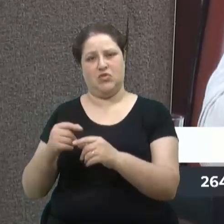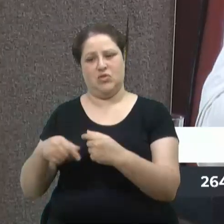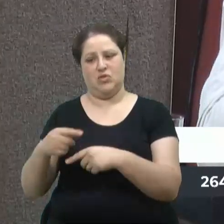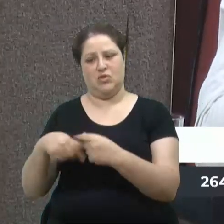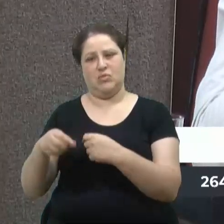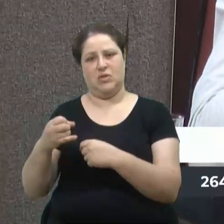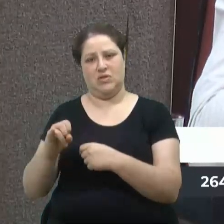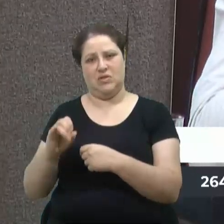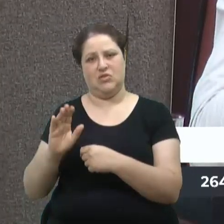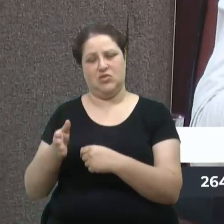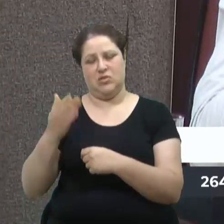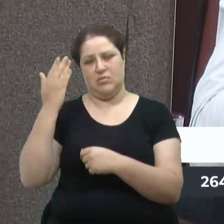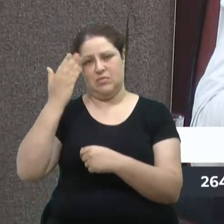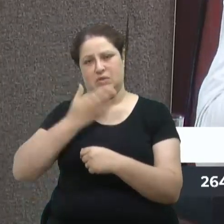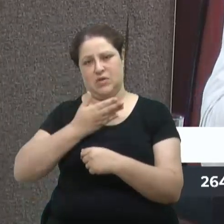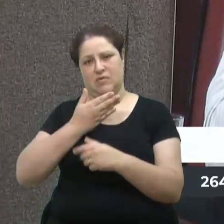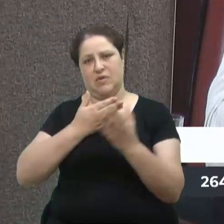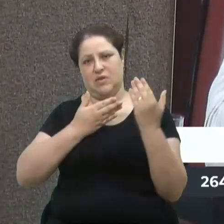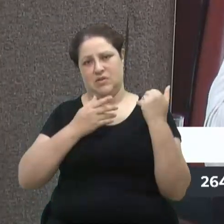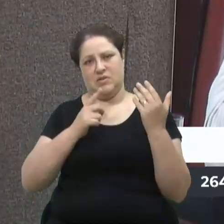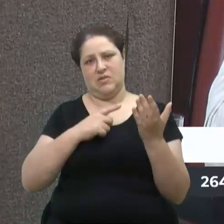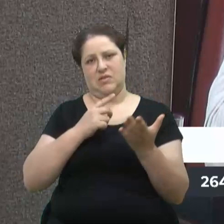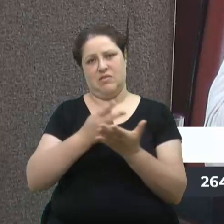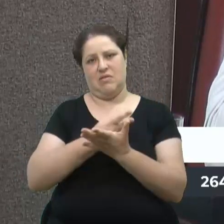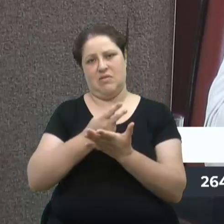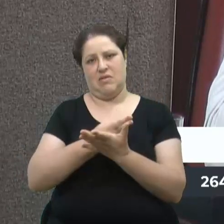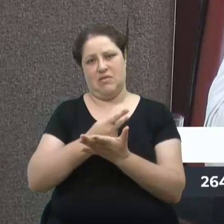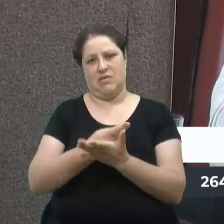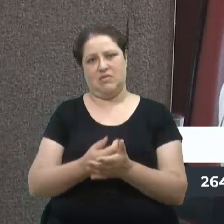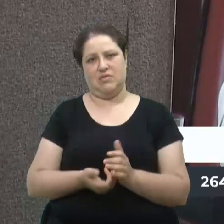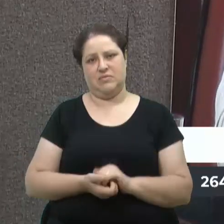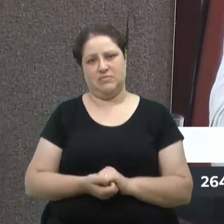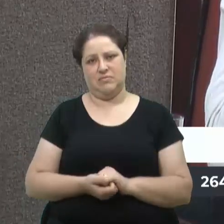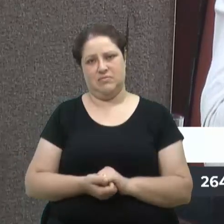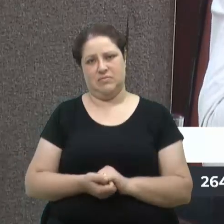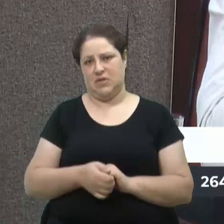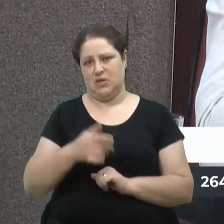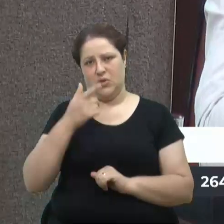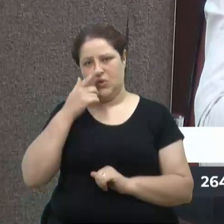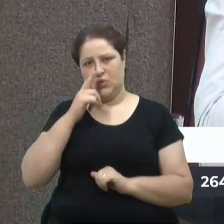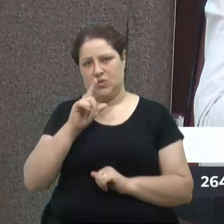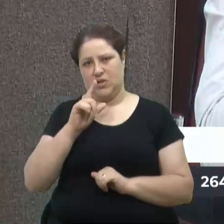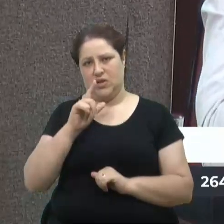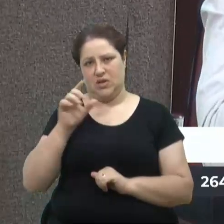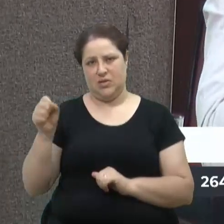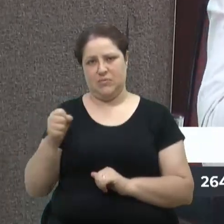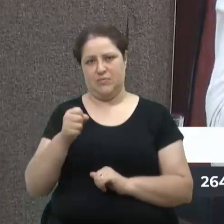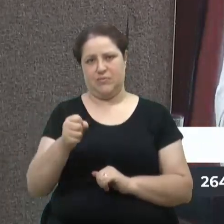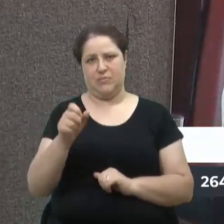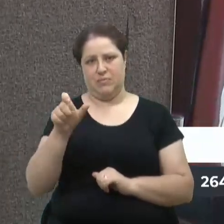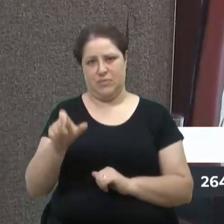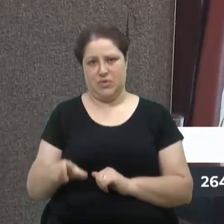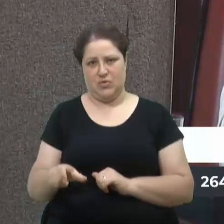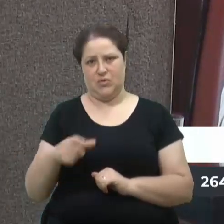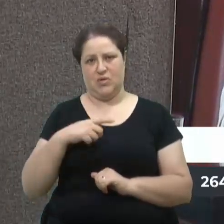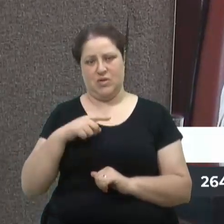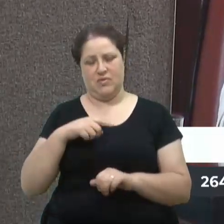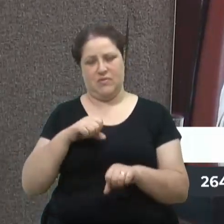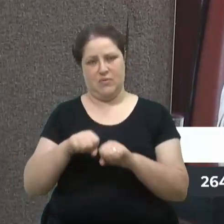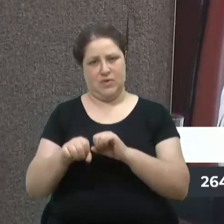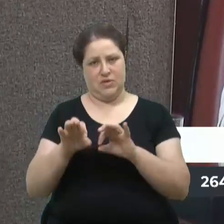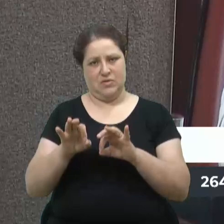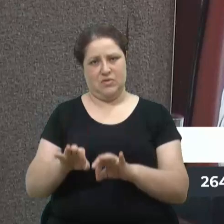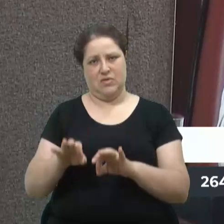se já foi comprovado que deu errado? Será que não conseguem botar pessoas capacitadas para tomar